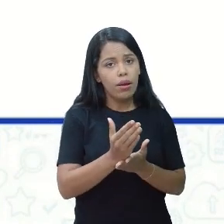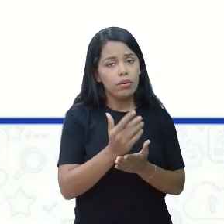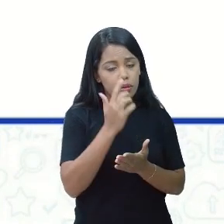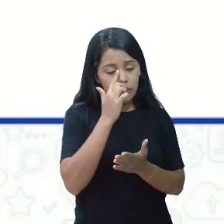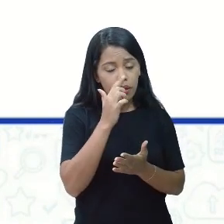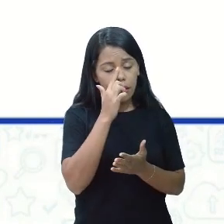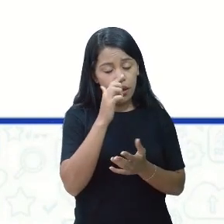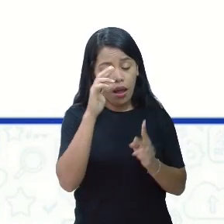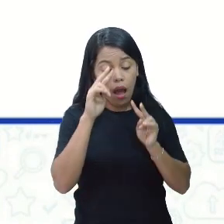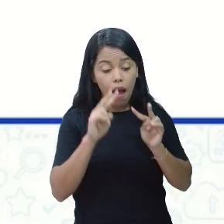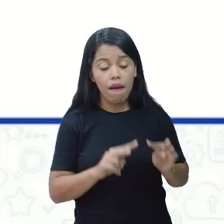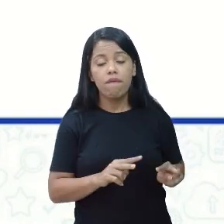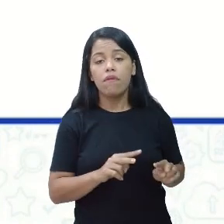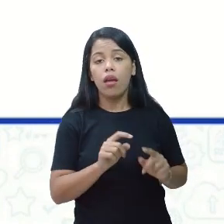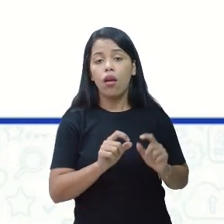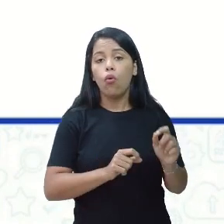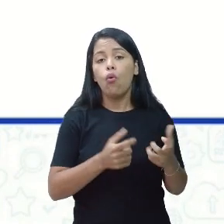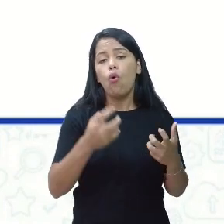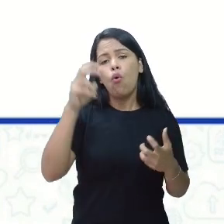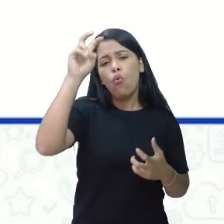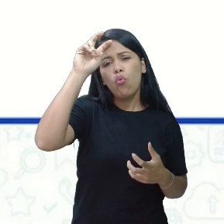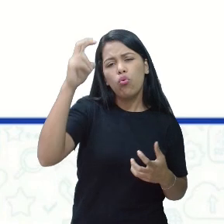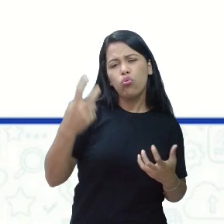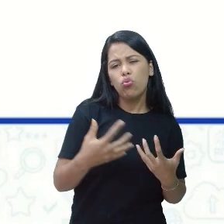vistas como culturas complexas,